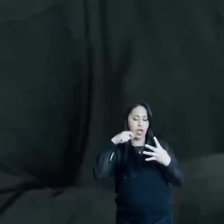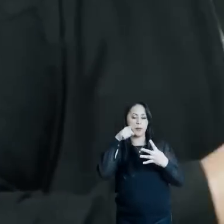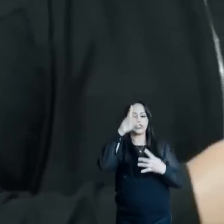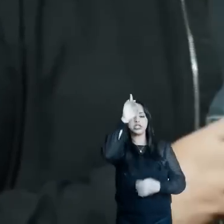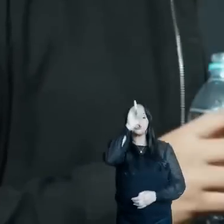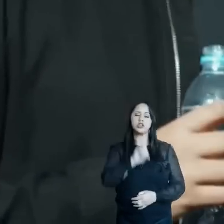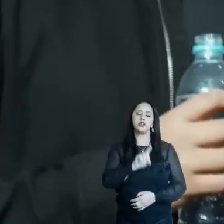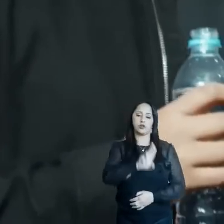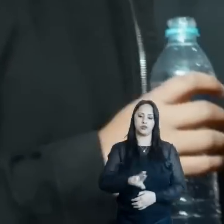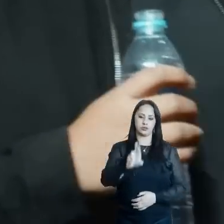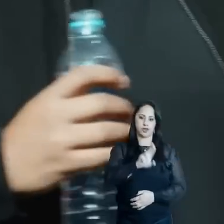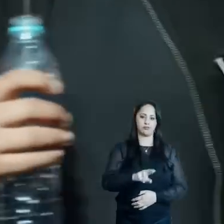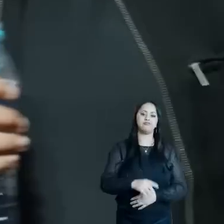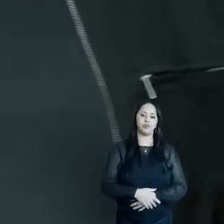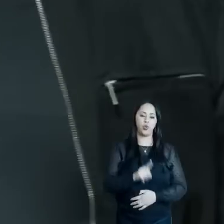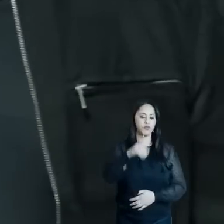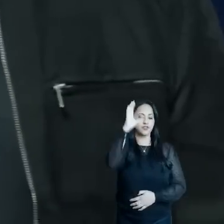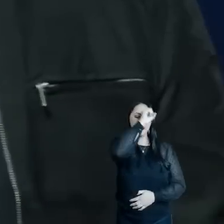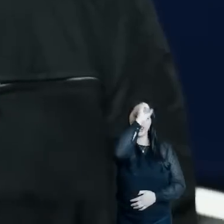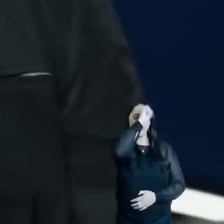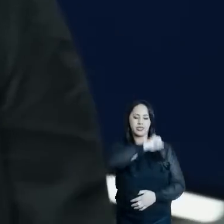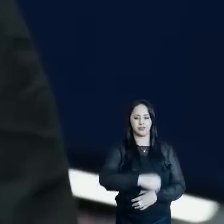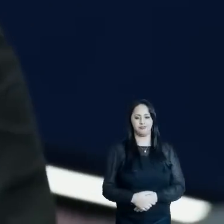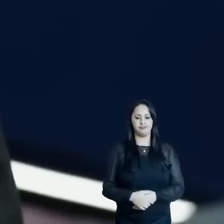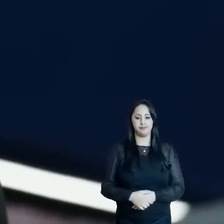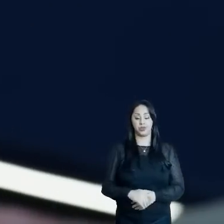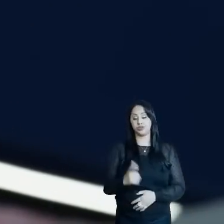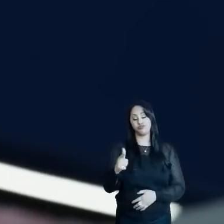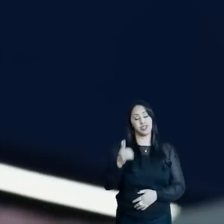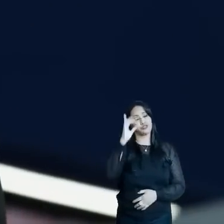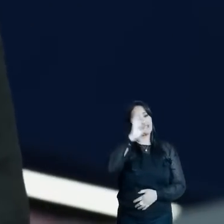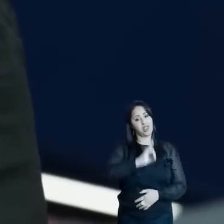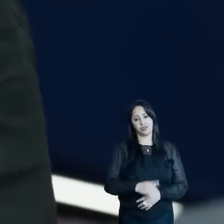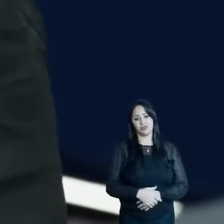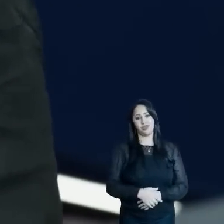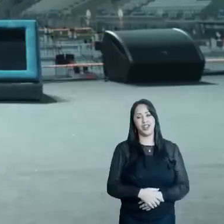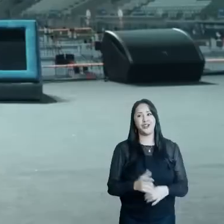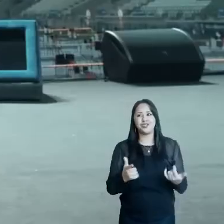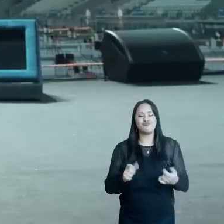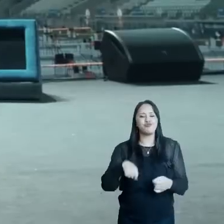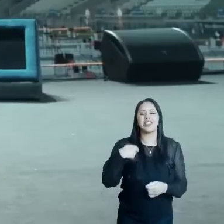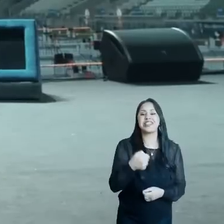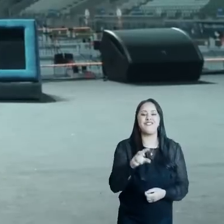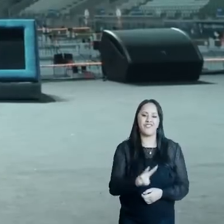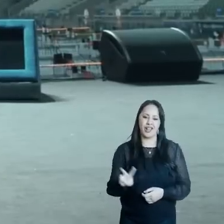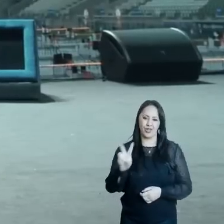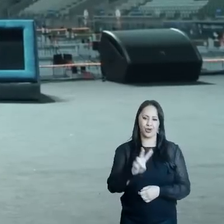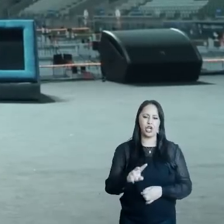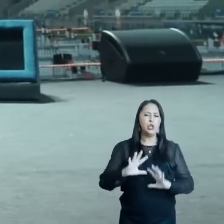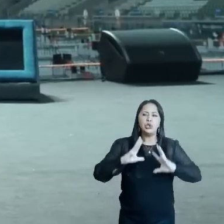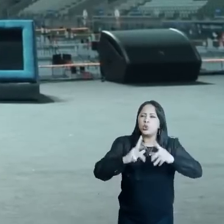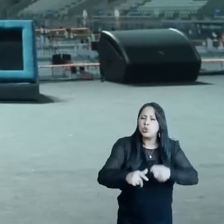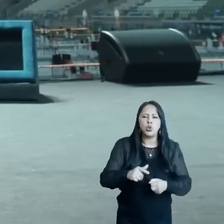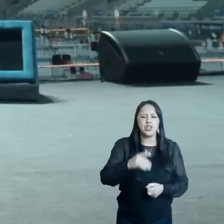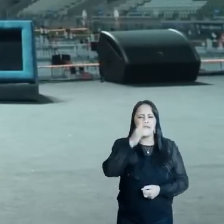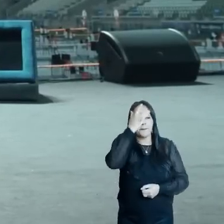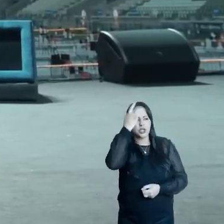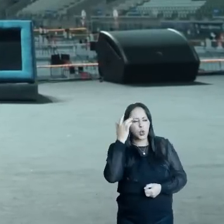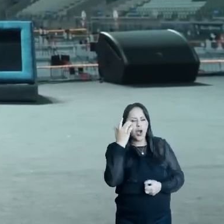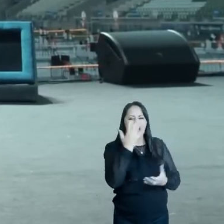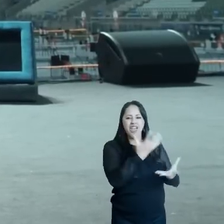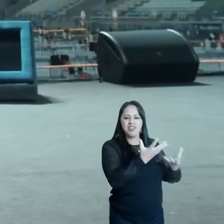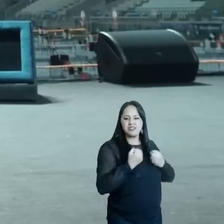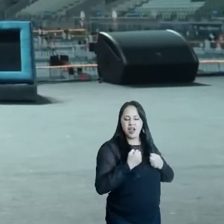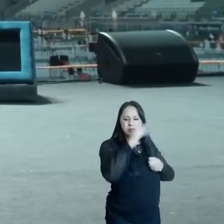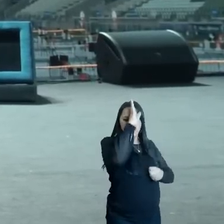que você vai fazer, aquilo que você vai aprender. Porque senão você não tem direito. Senão você não dá valor. Ninguém dá valor que é de graça. Eu adoraria dar de graça, mas se eu